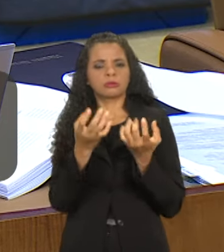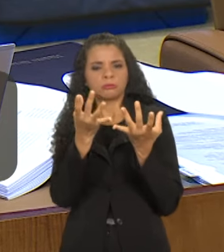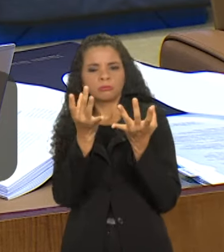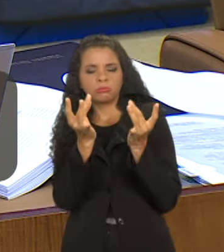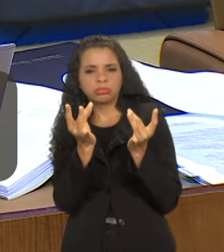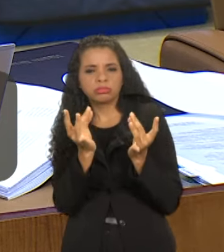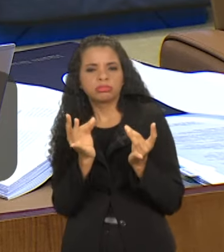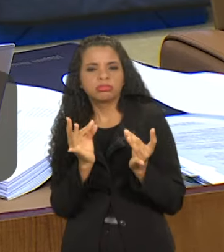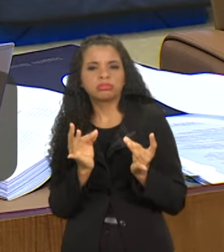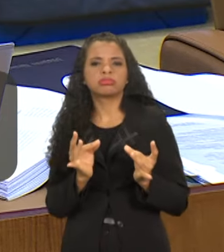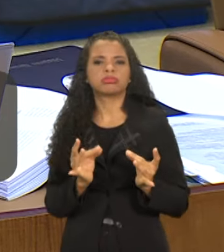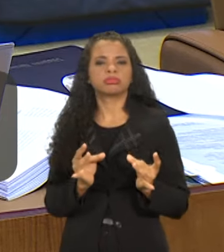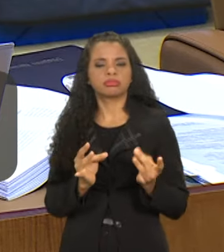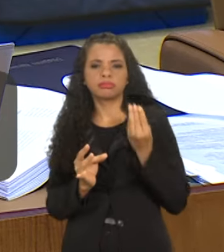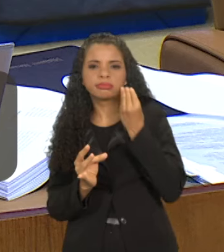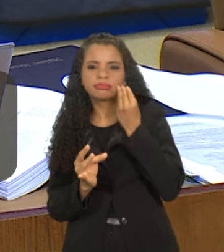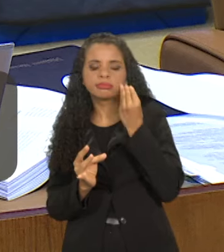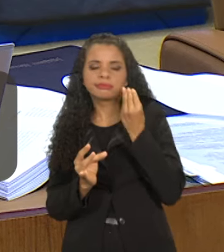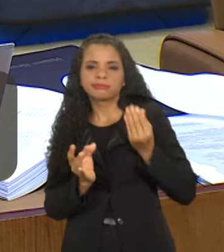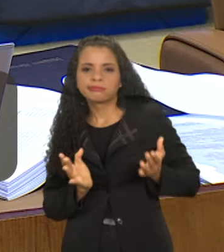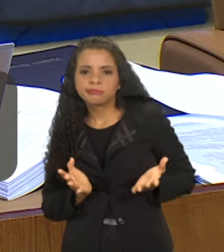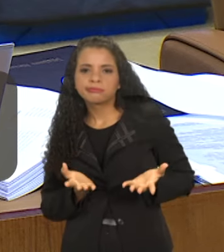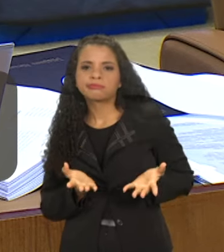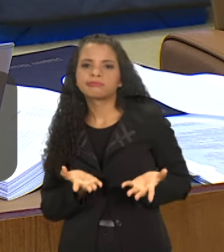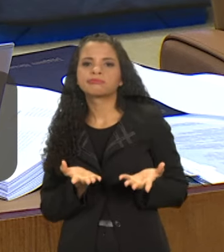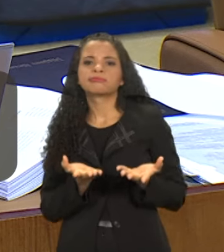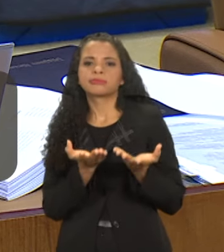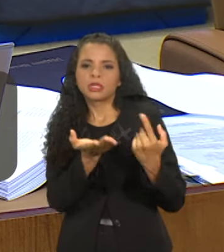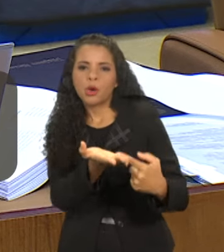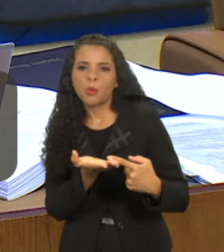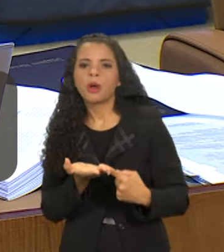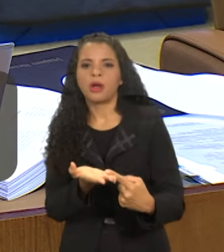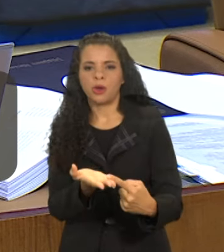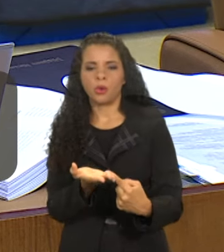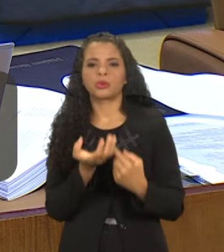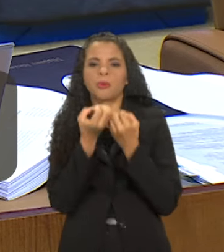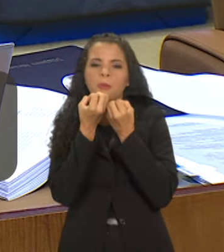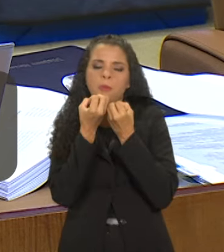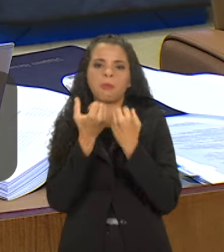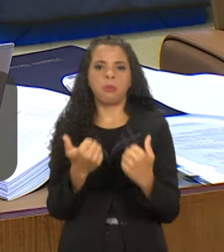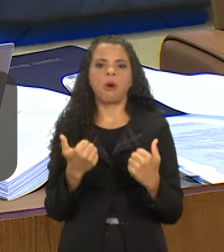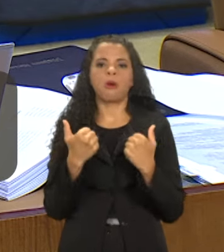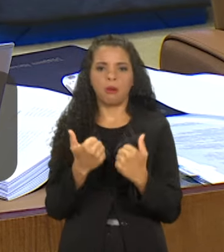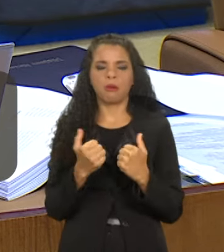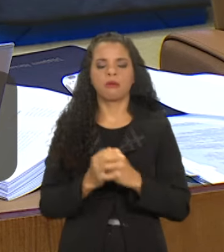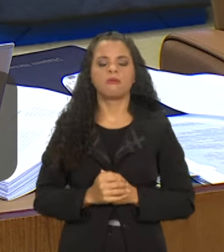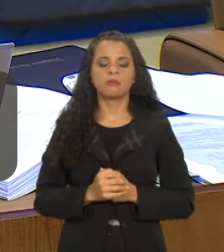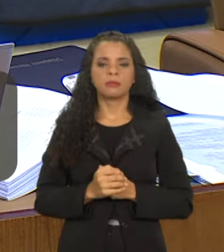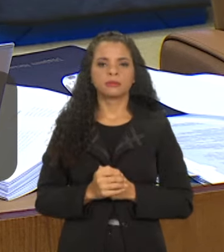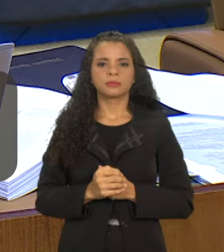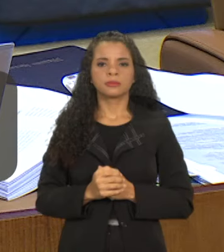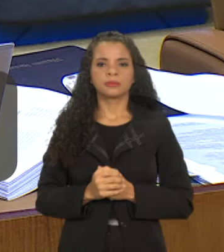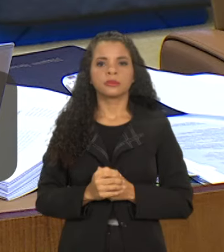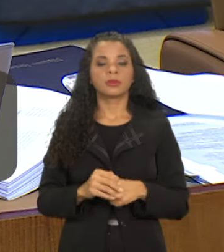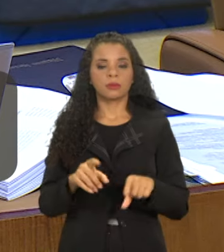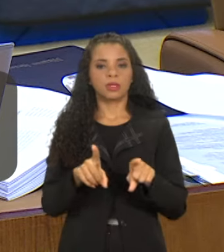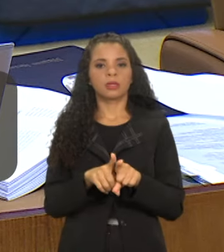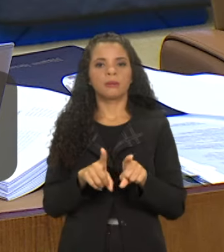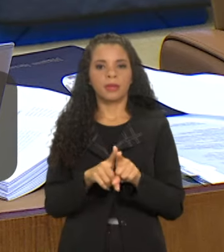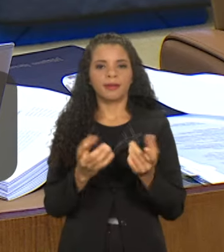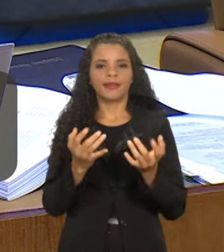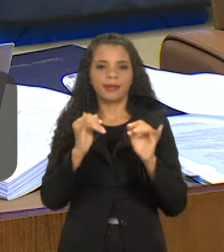ideal, pudéssemos chegar a um bom acordo. Eu quero aqui também deixar ressalvado, como